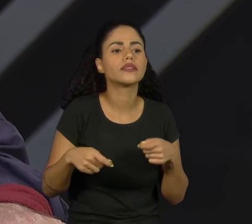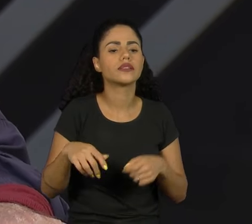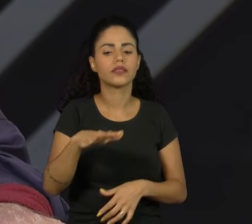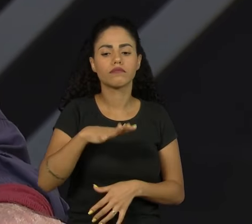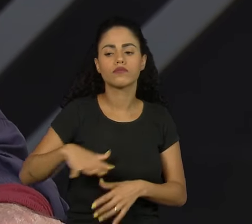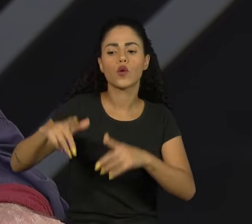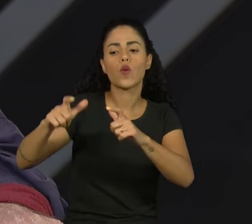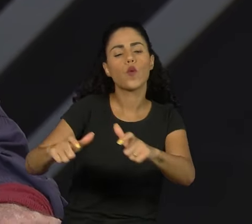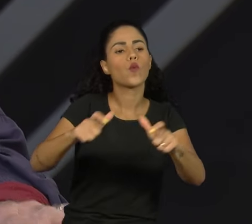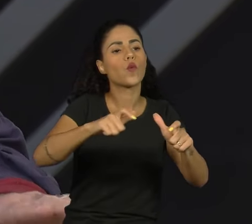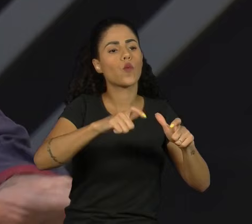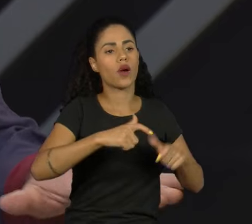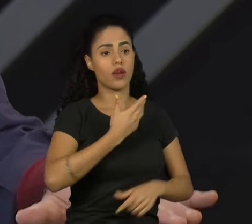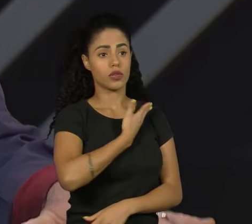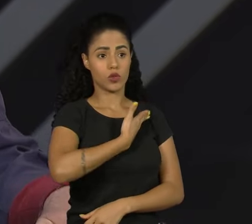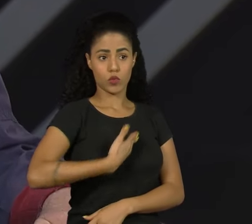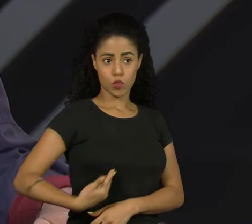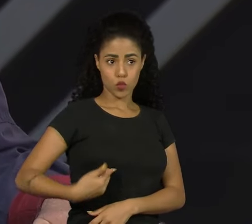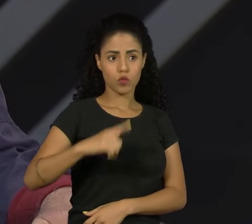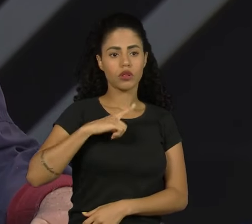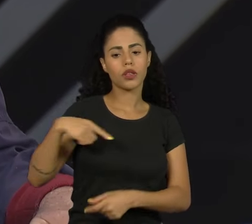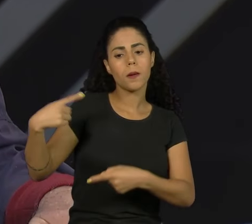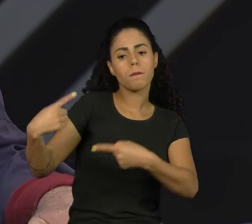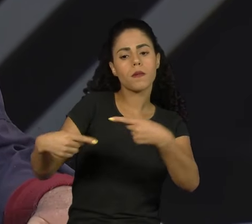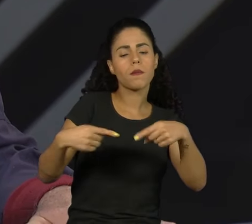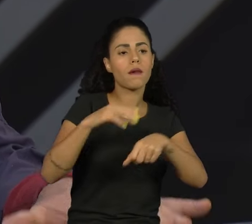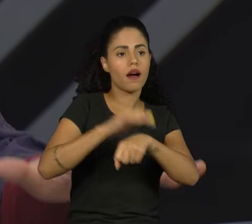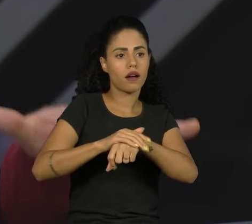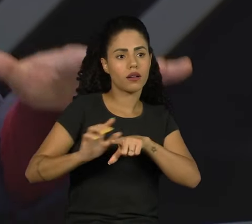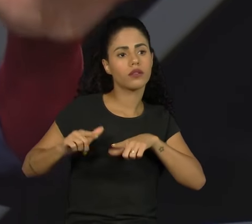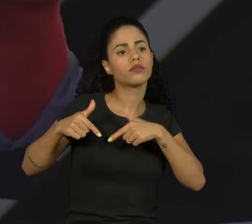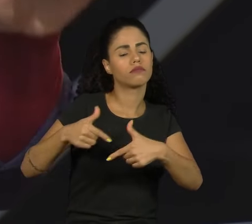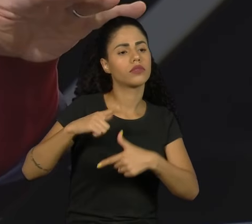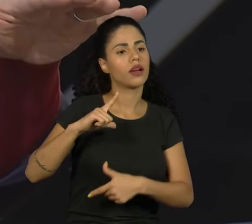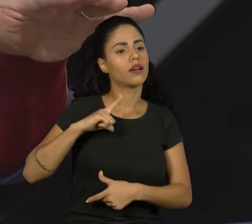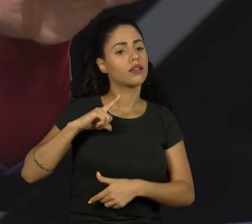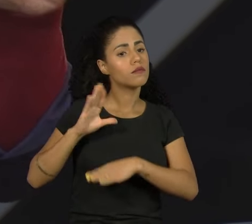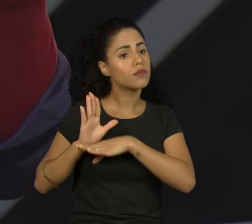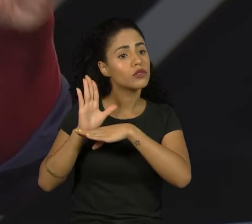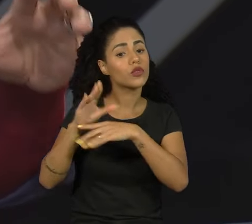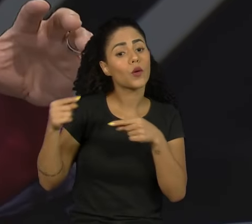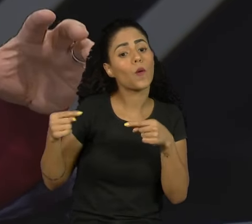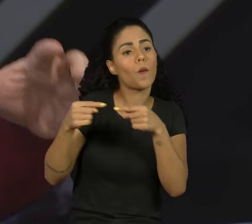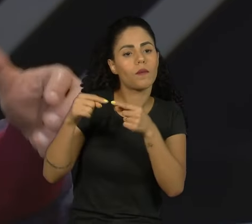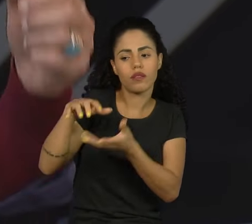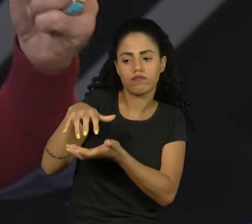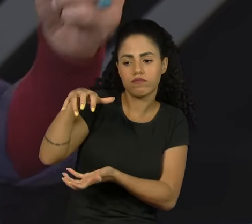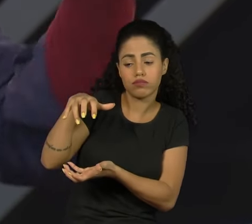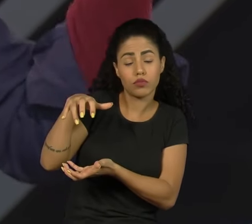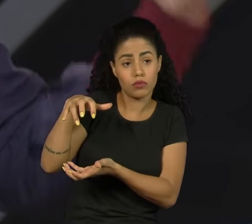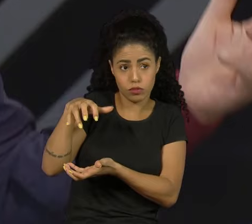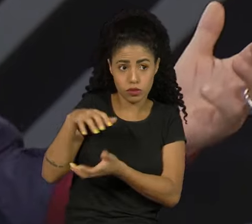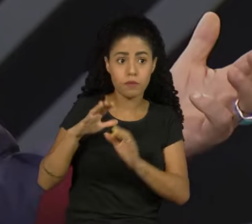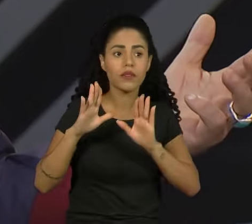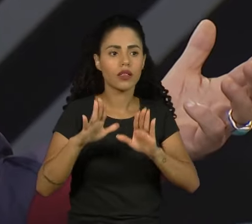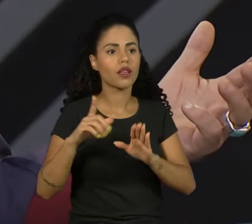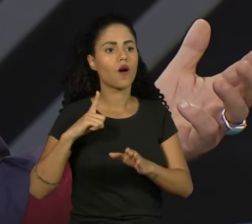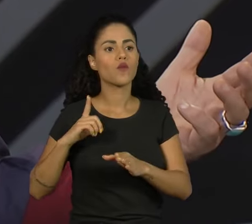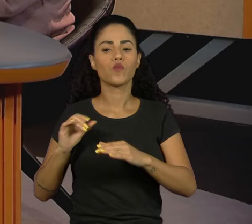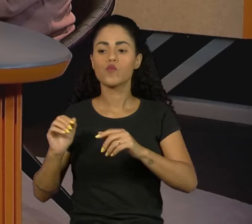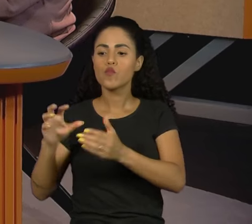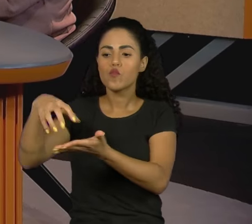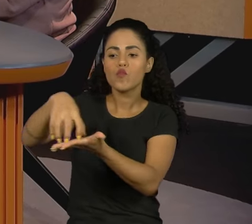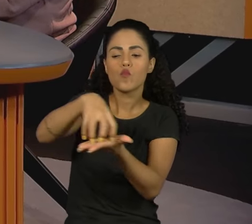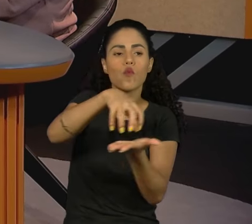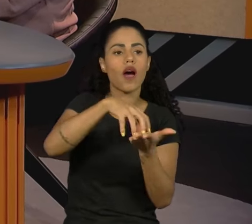espaços públicos e políticas públicas que sejam muito presentes. Então, centros